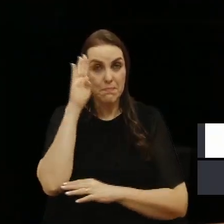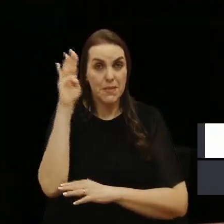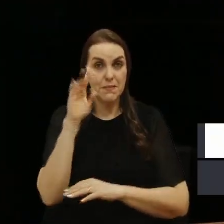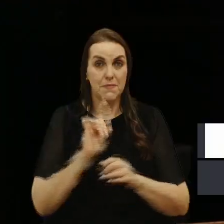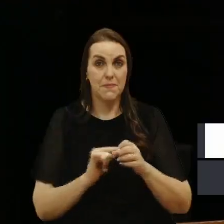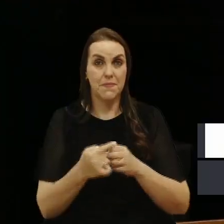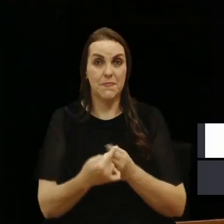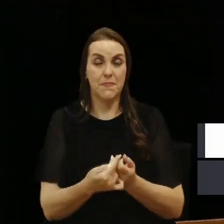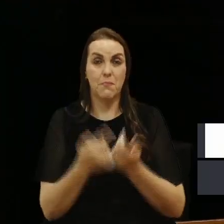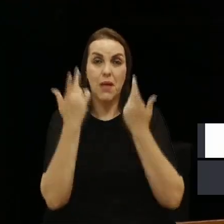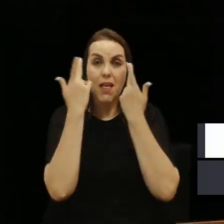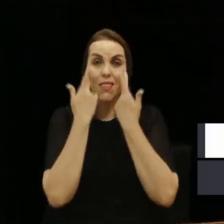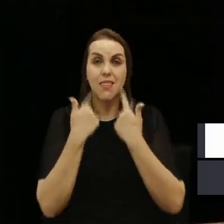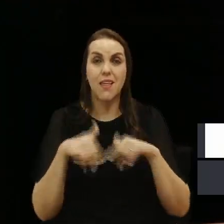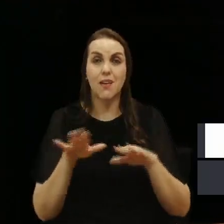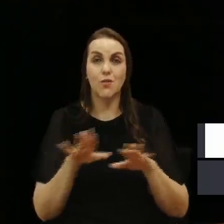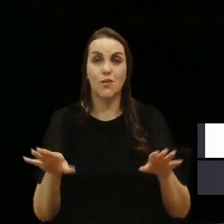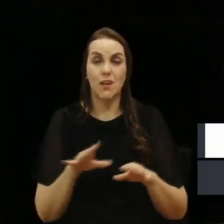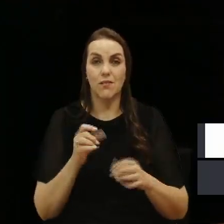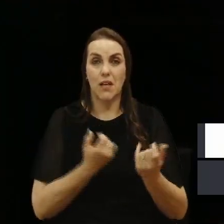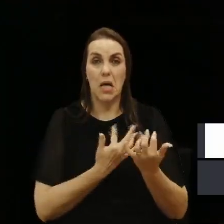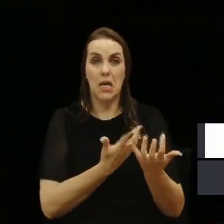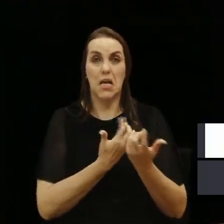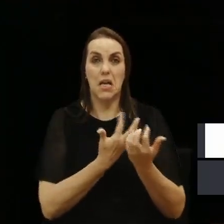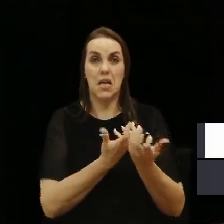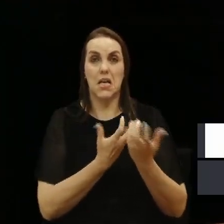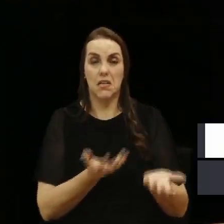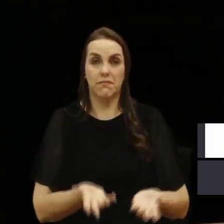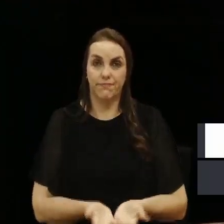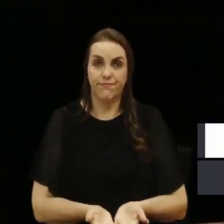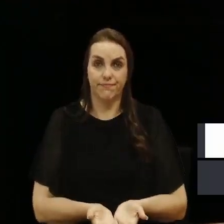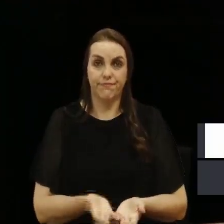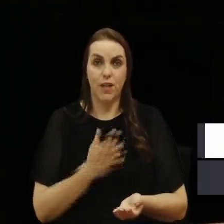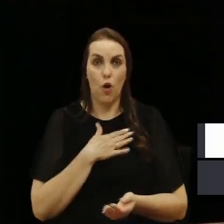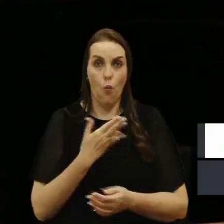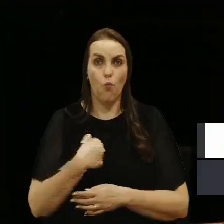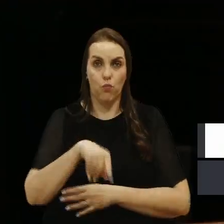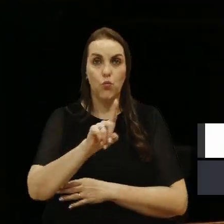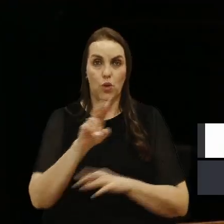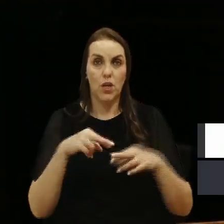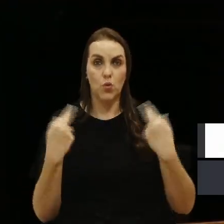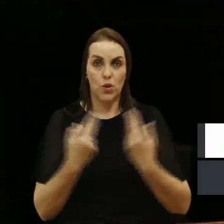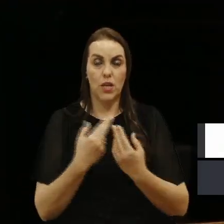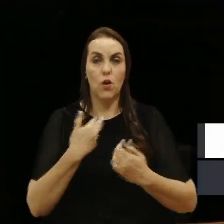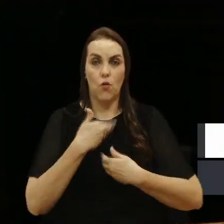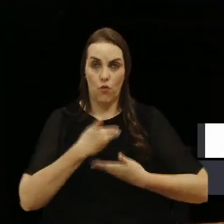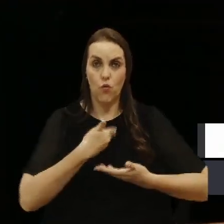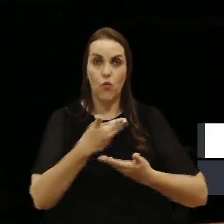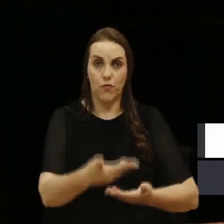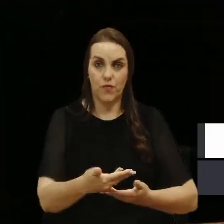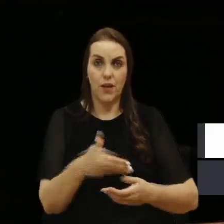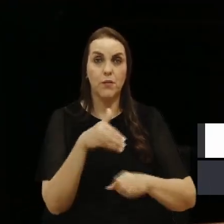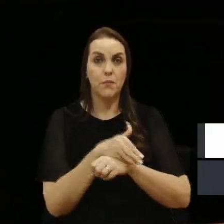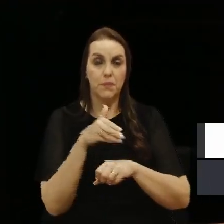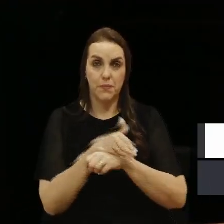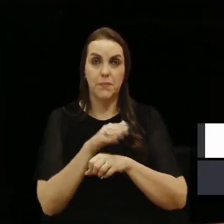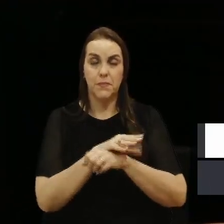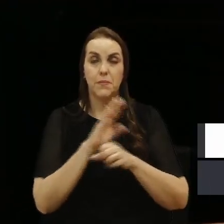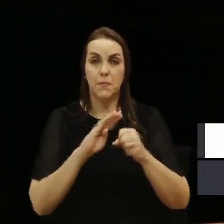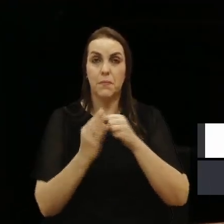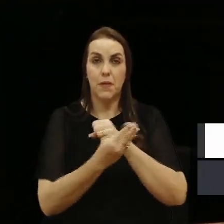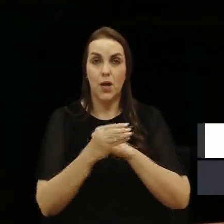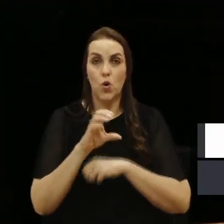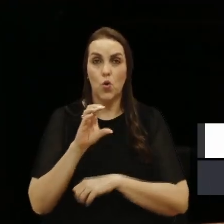gente naturalizar a questão dos incêndios. Eu estive na reunião, fui convidada, né, faço parte da Associação de Moradores do Bairro Cruzeiro.